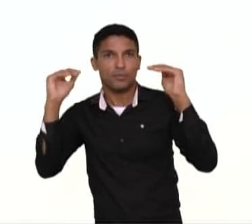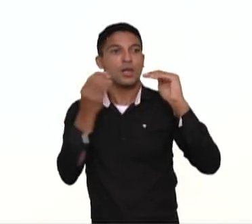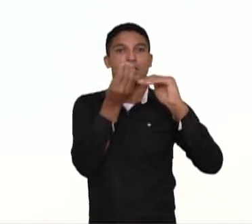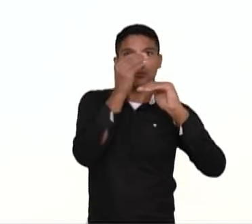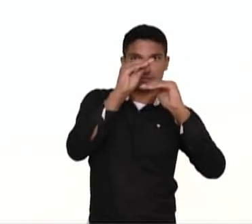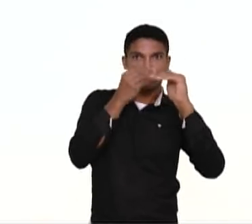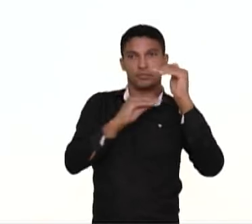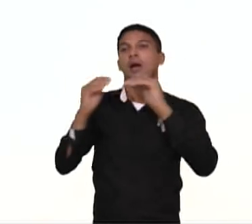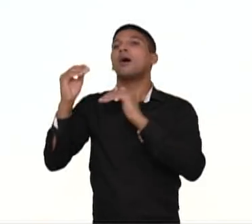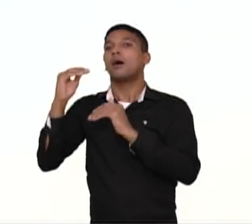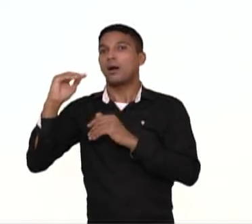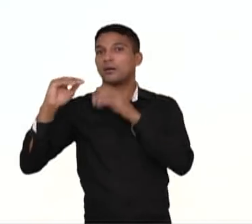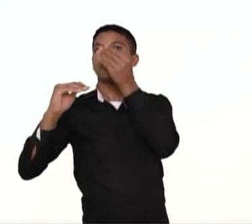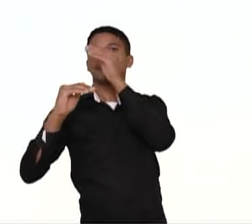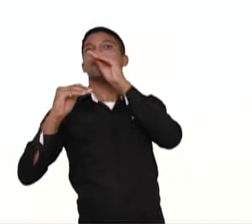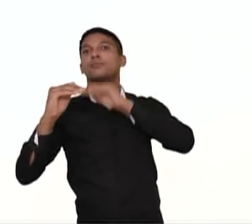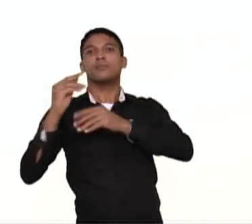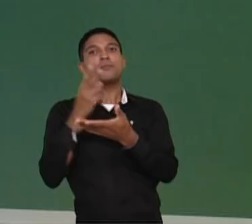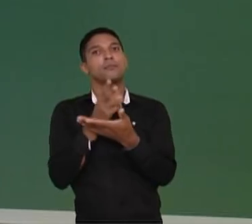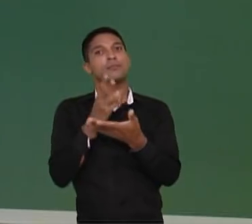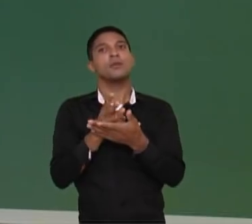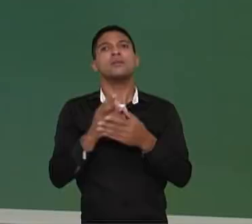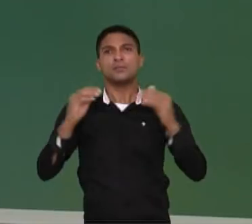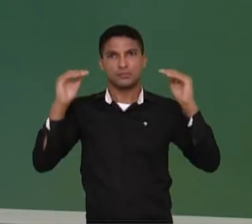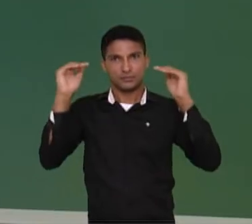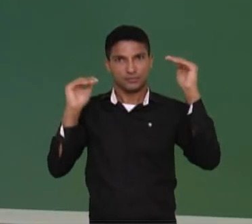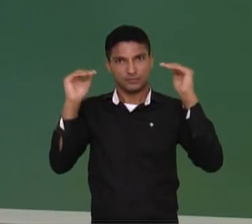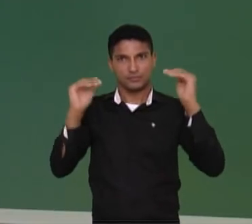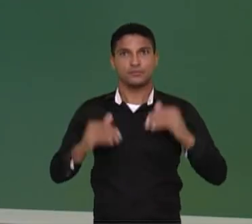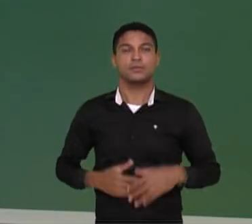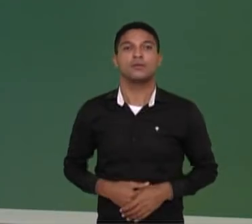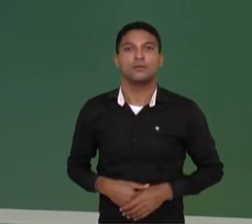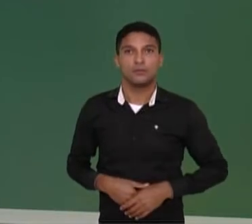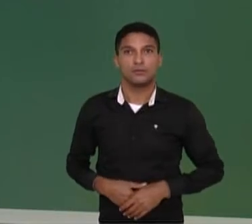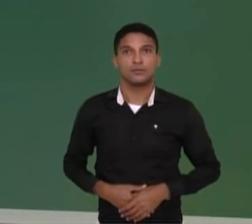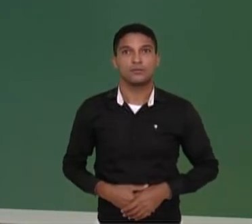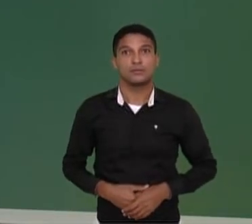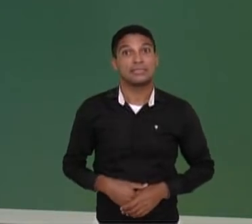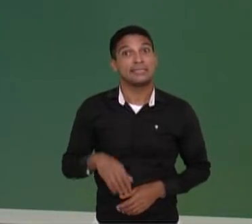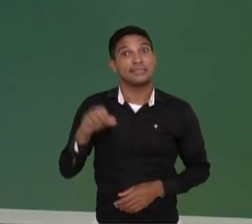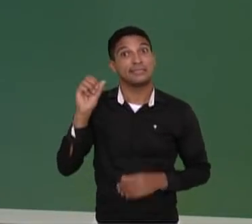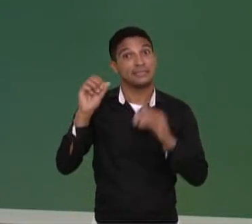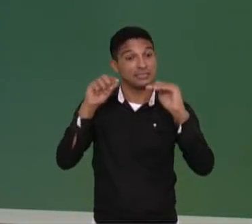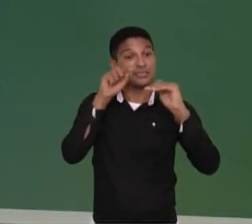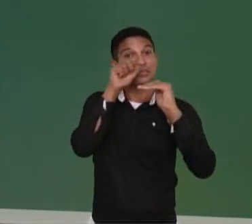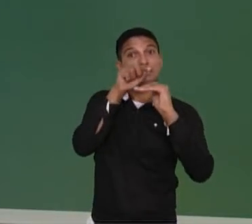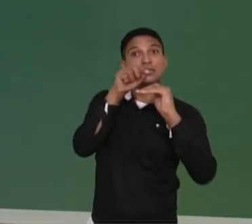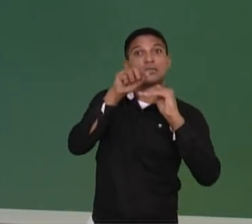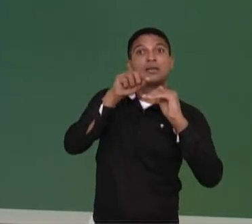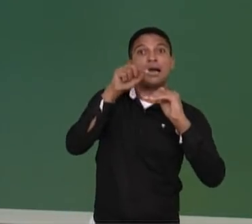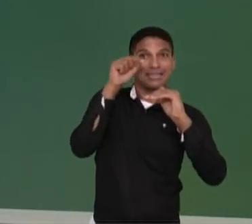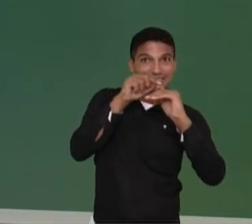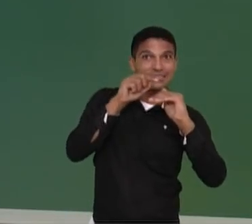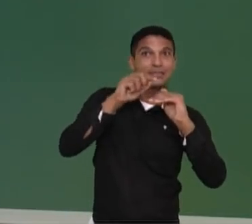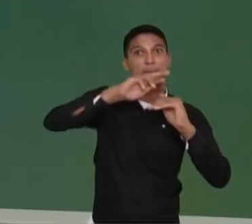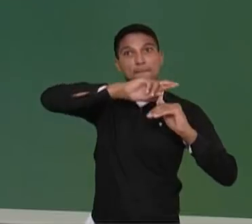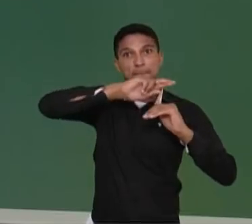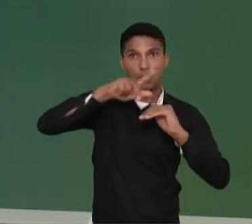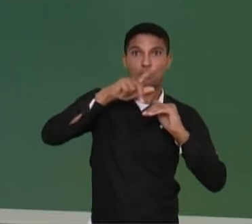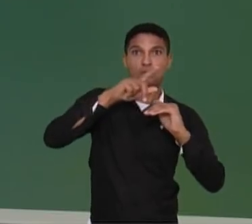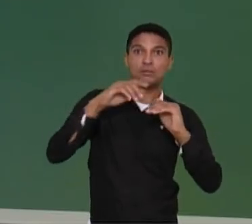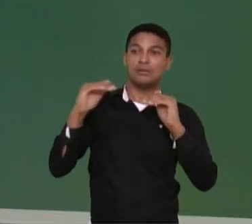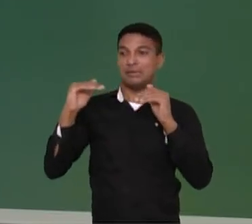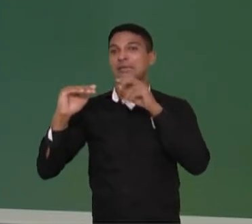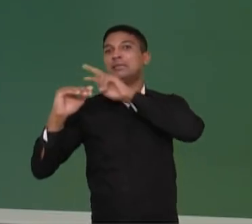unidade. Isso é bem importante, tá? Se eu trabalhar com unidades diferentes, eu posso ter resultados